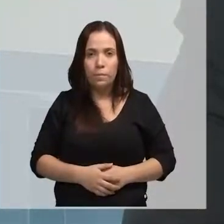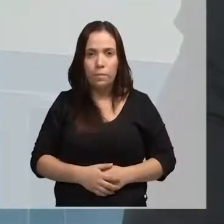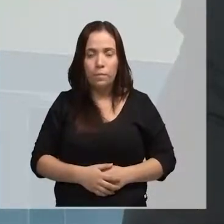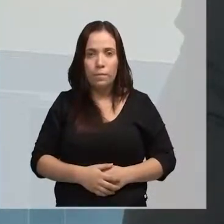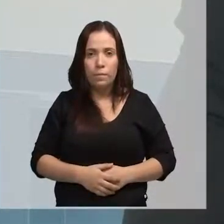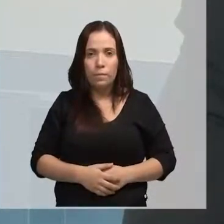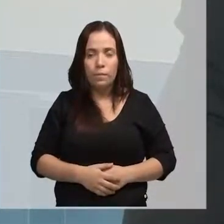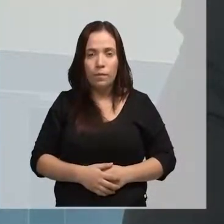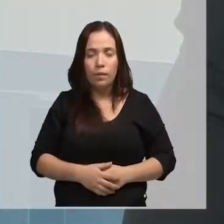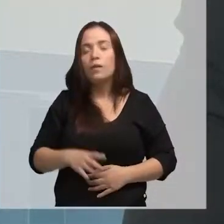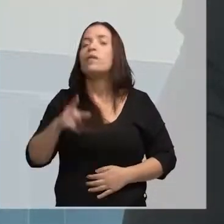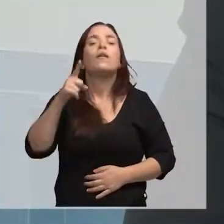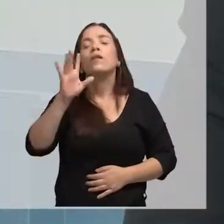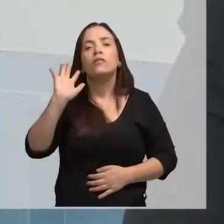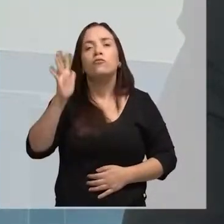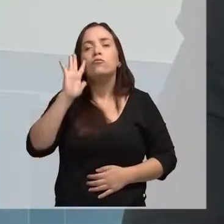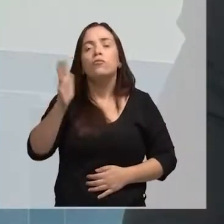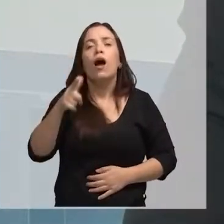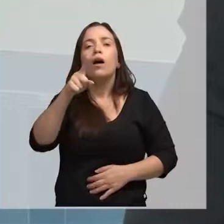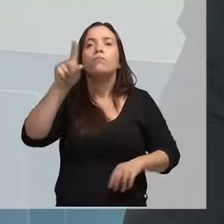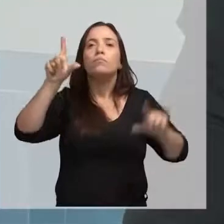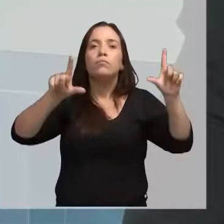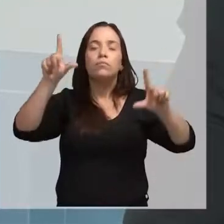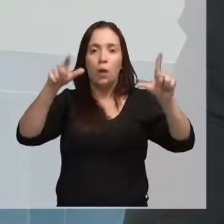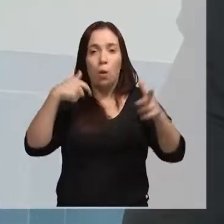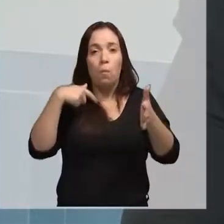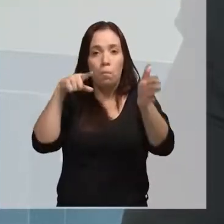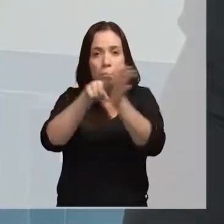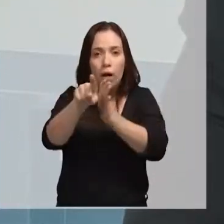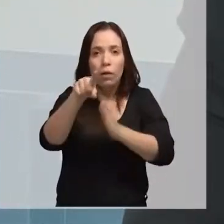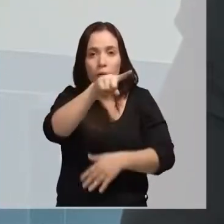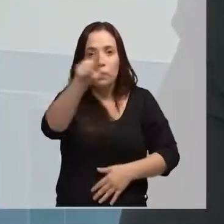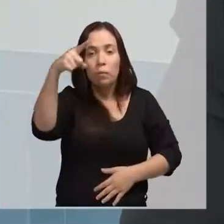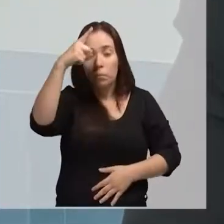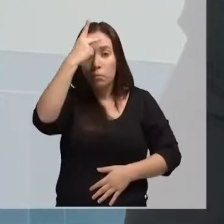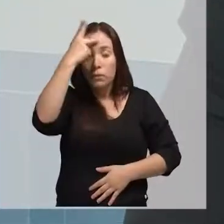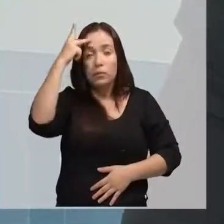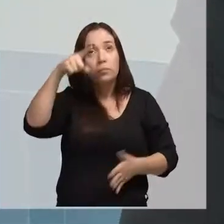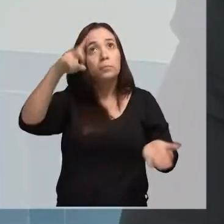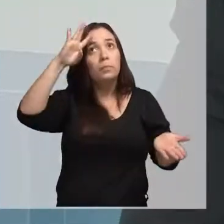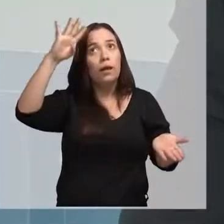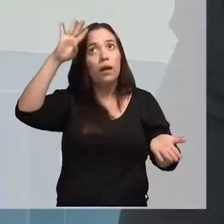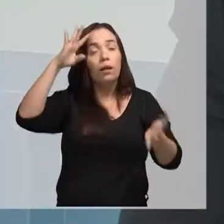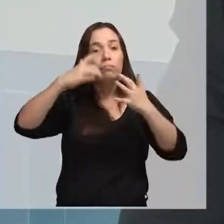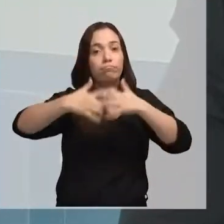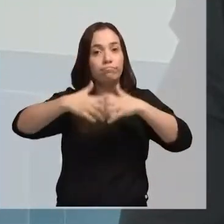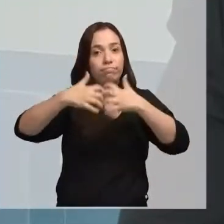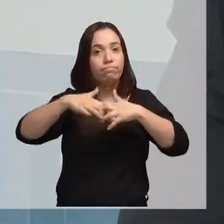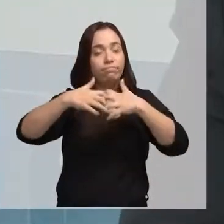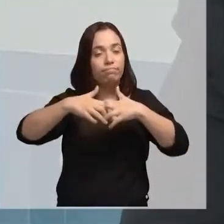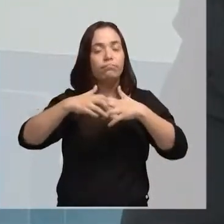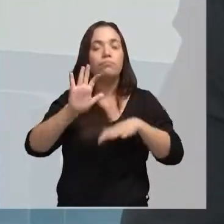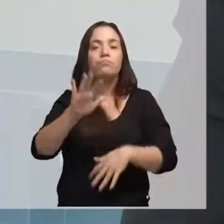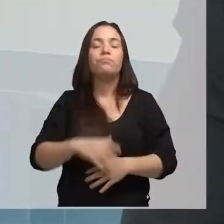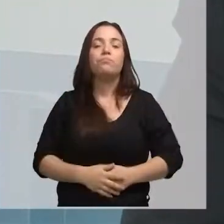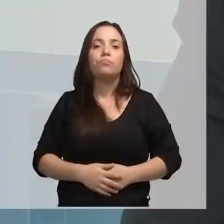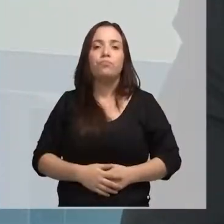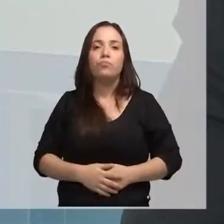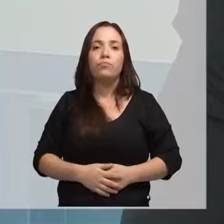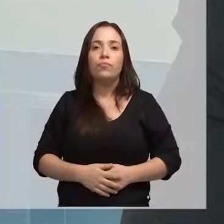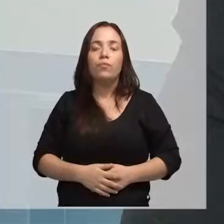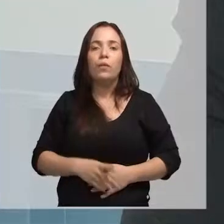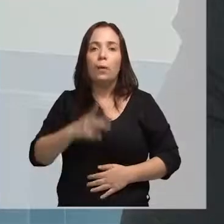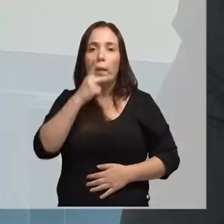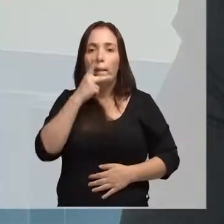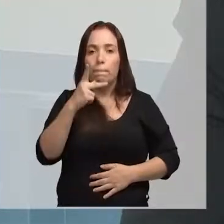um dia no jornal, estou perguntando a você, para você pensar aí, e o Luiz vai responder aqui, da candidata do PSTU?